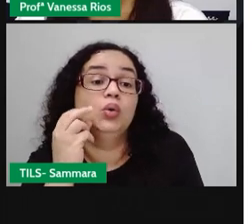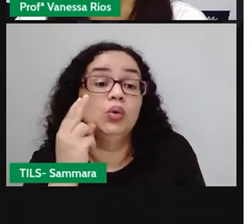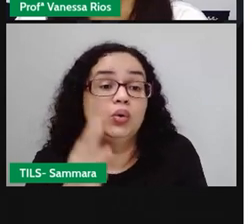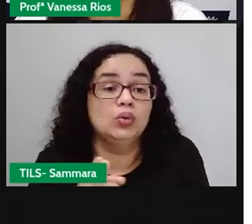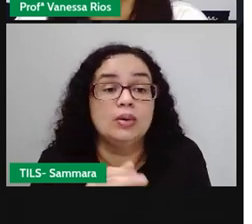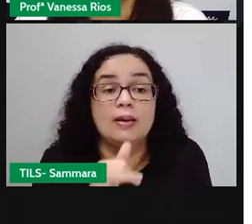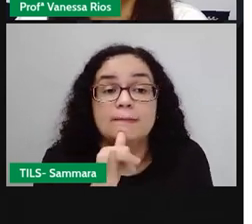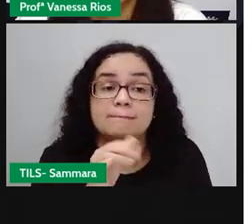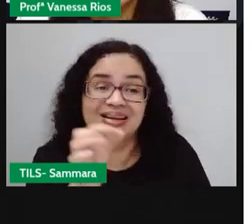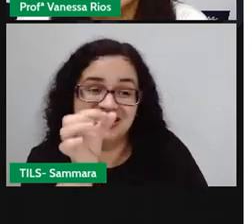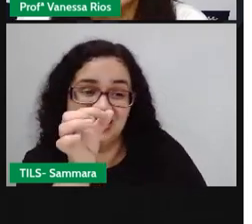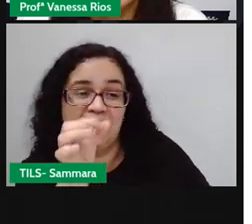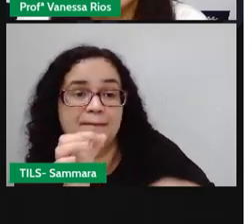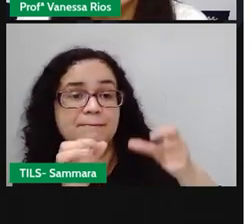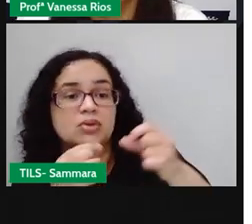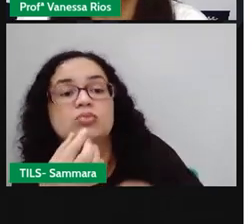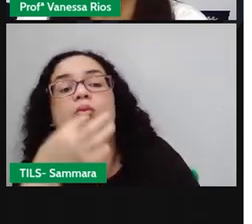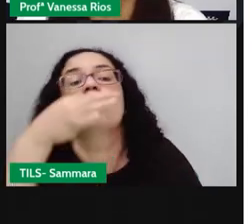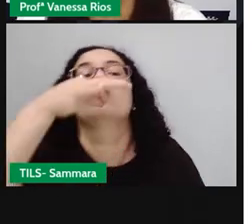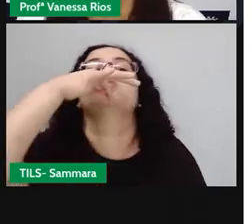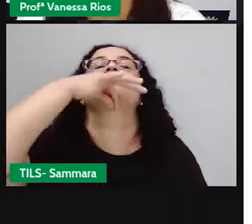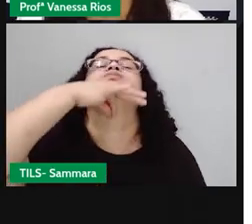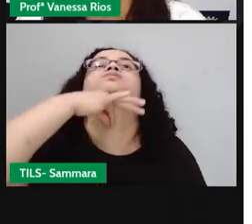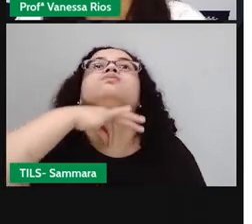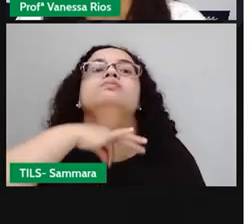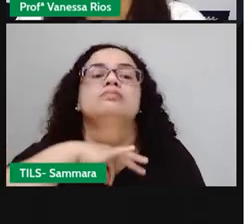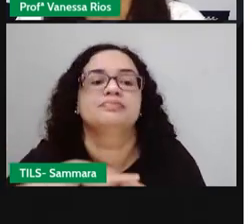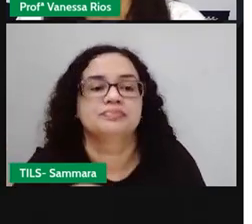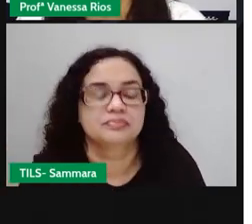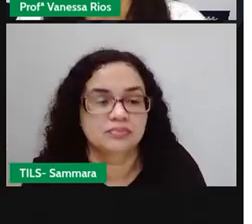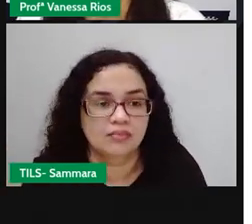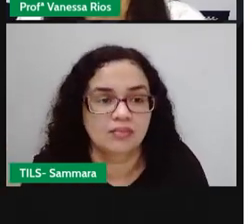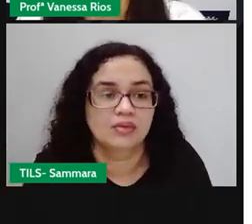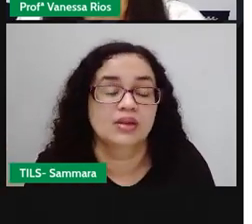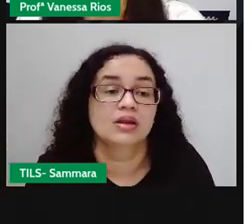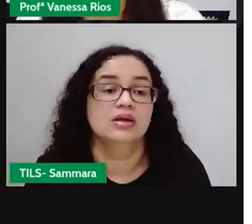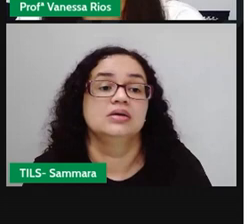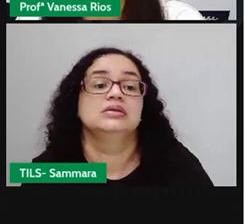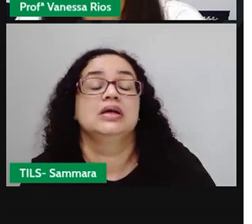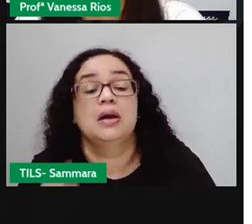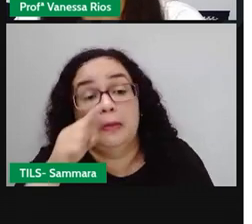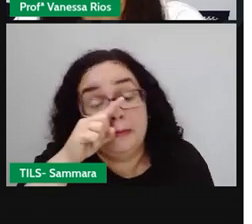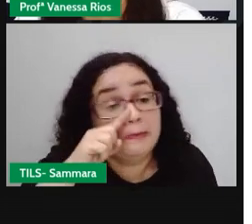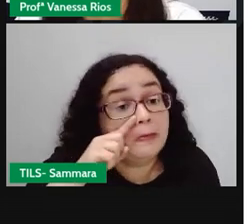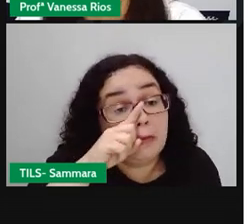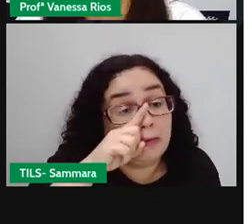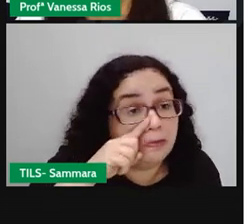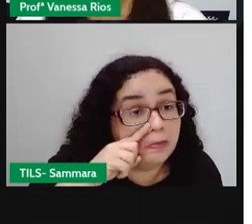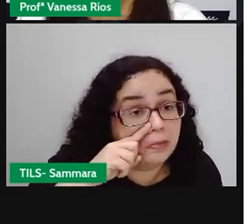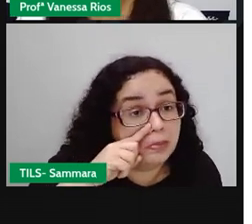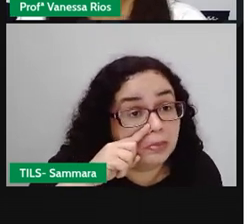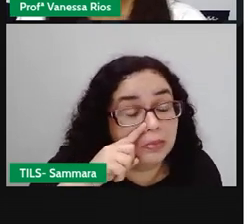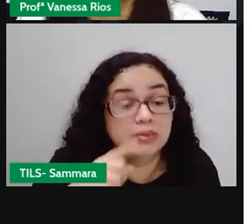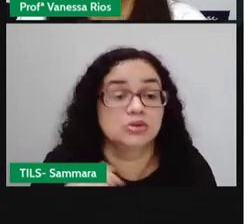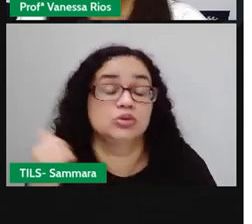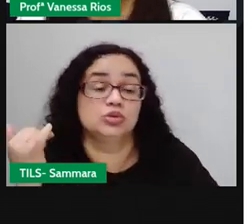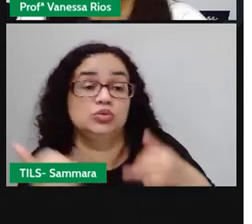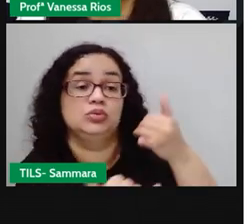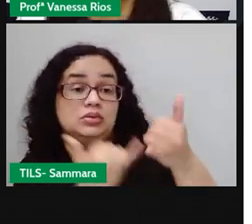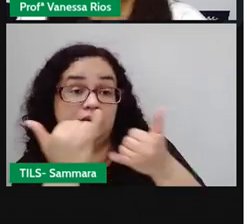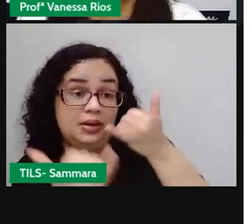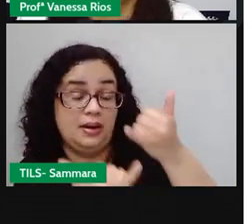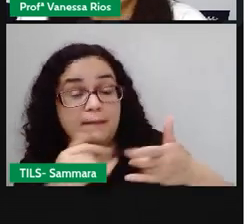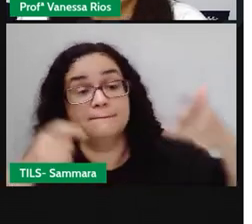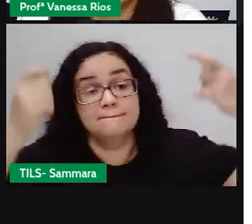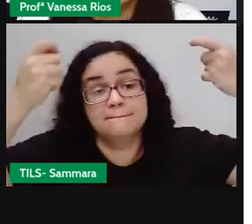existir aí peças pequenas que podem ser engolidas. Então, existem alguns riscos fazendo com que os brinquedos,